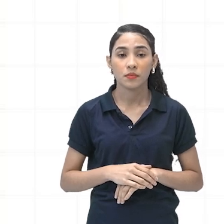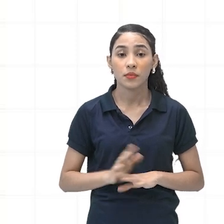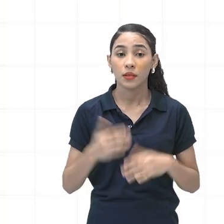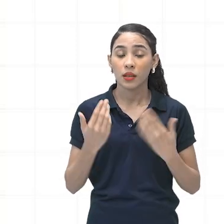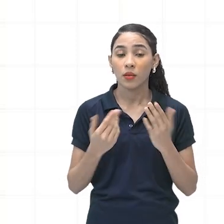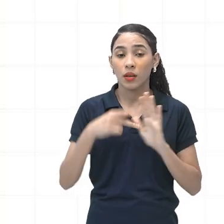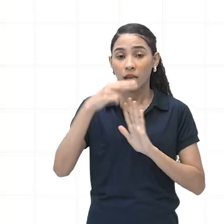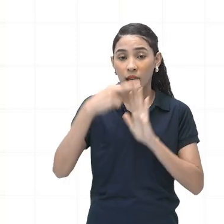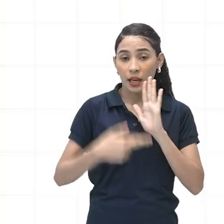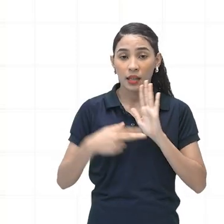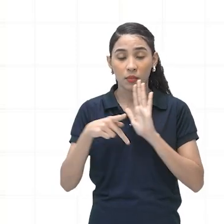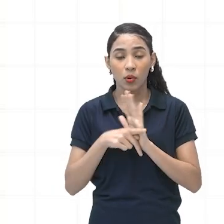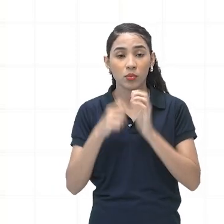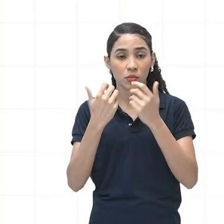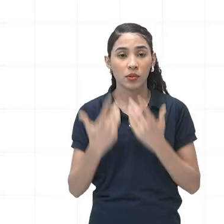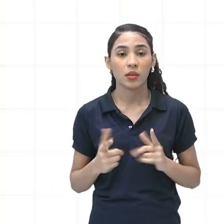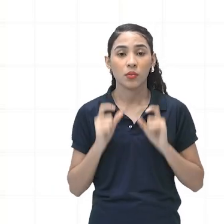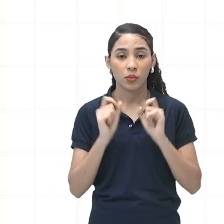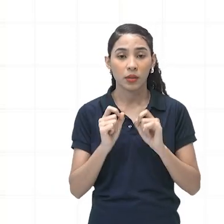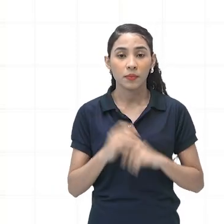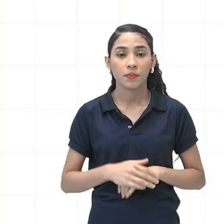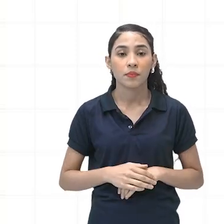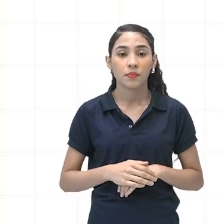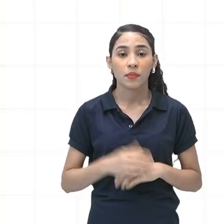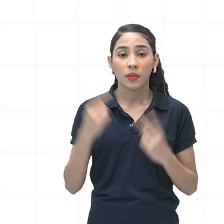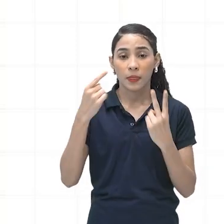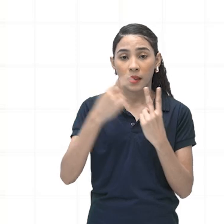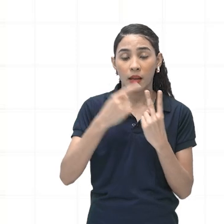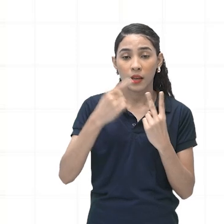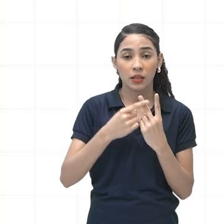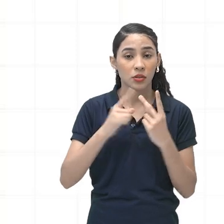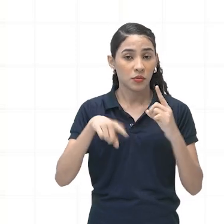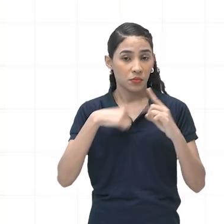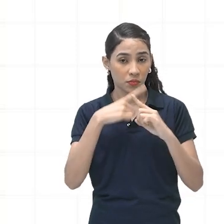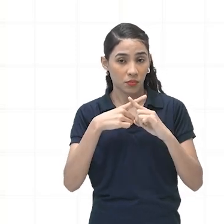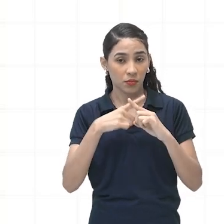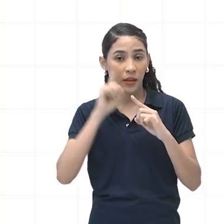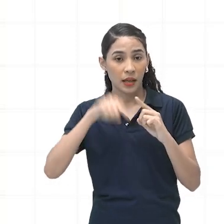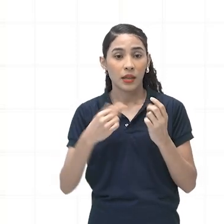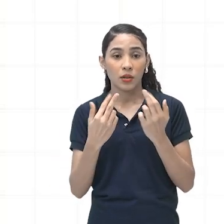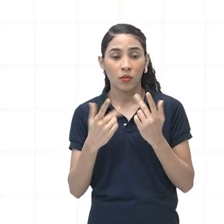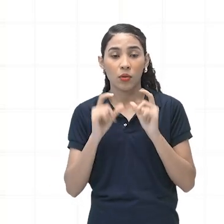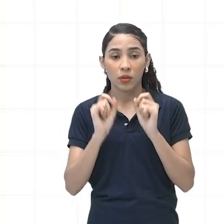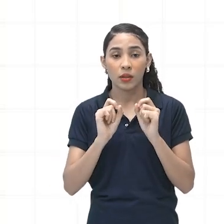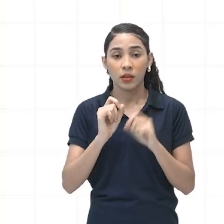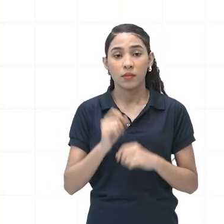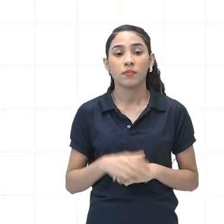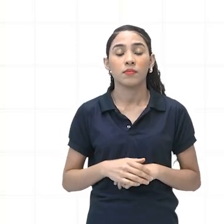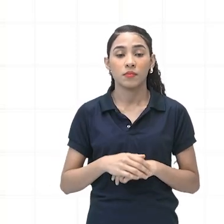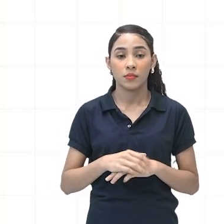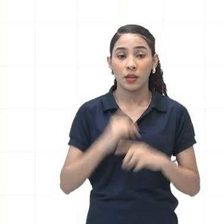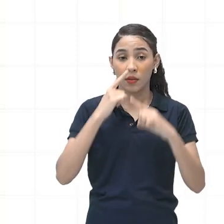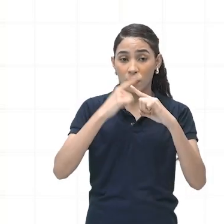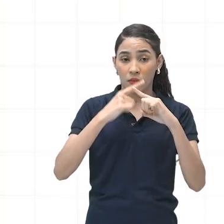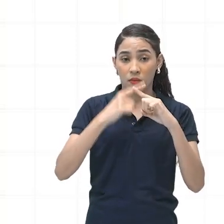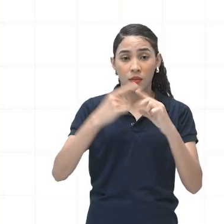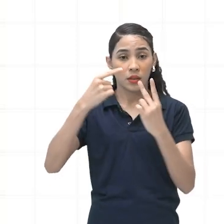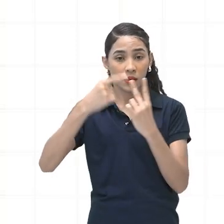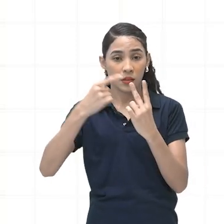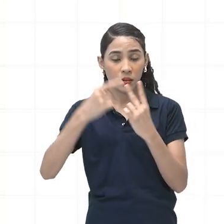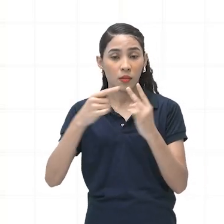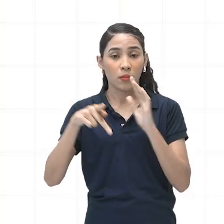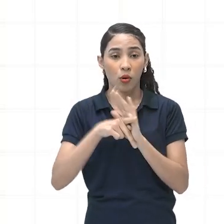A propriedade de número 3 diz o seguinte: a raiz de um produto é igual ao produto das raízes